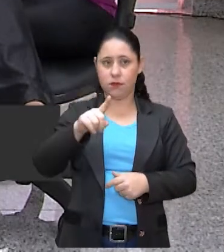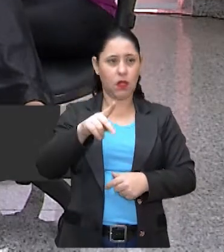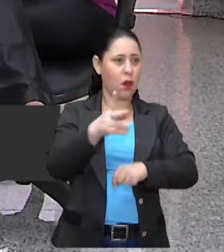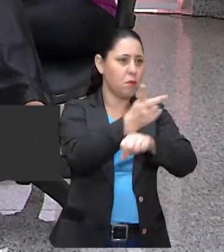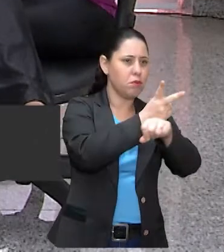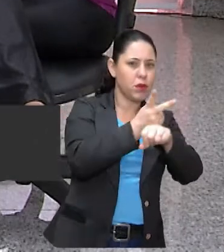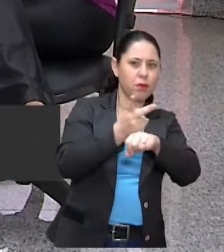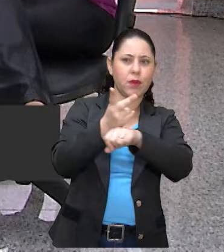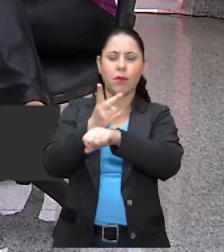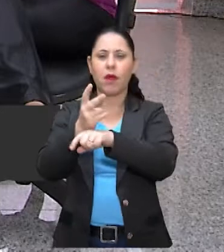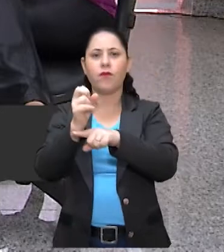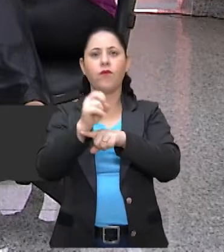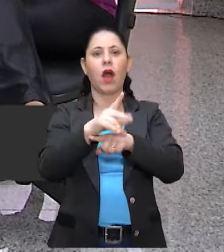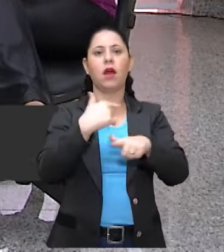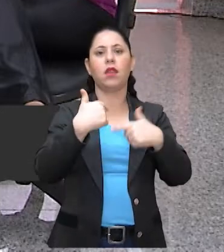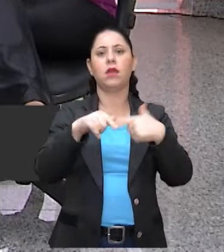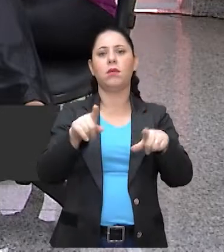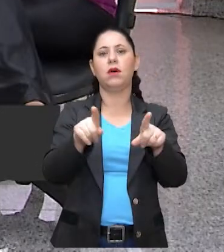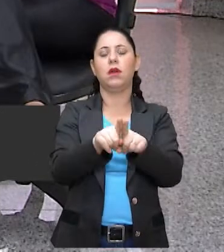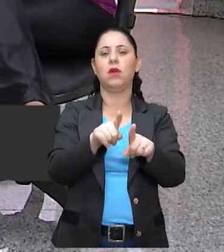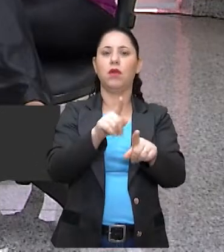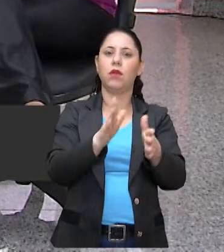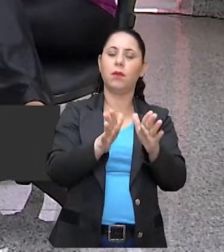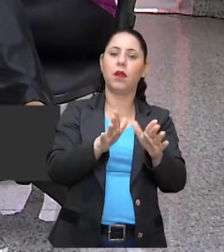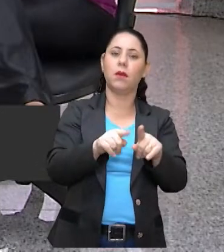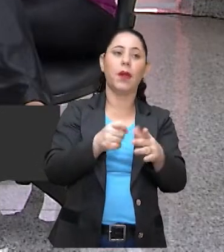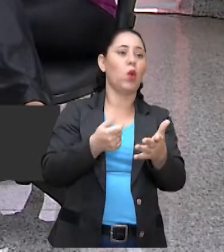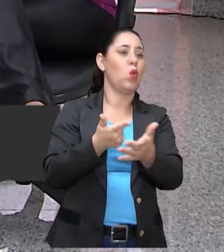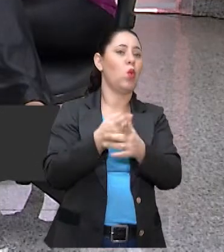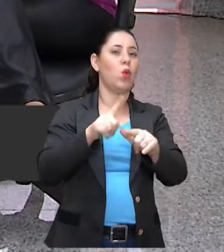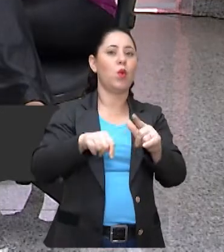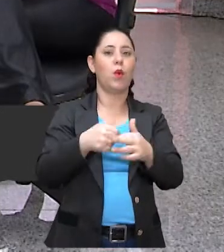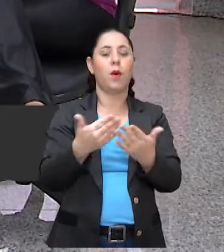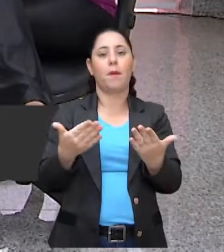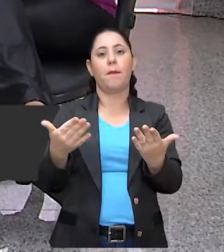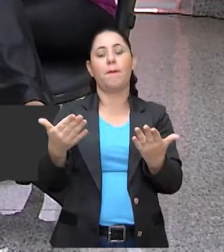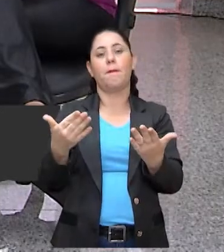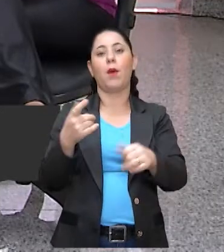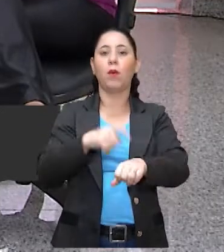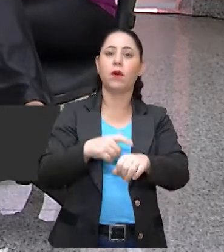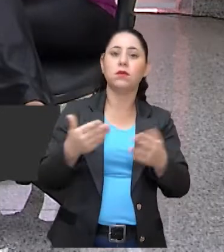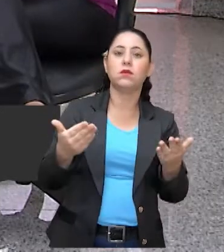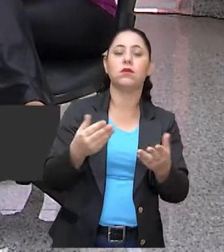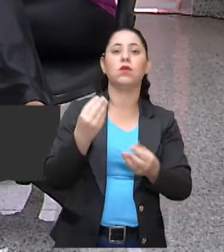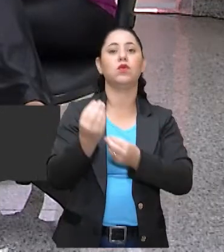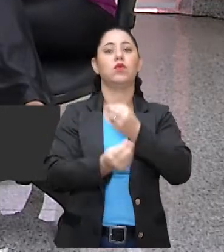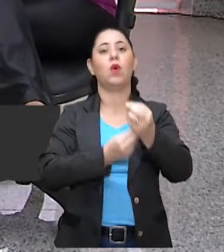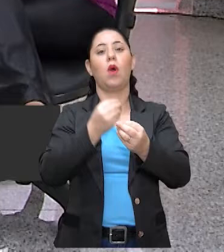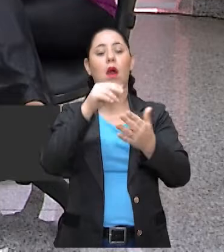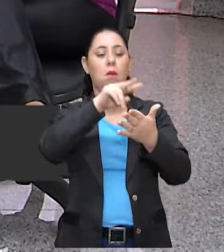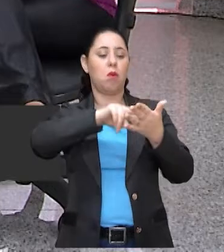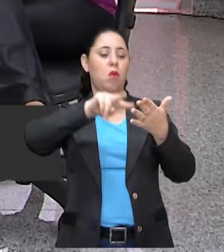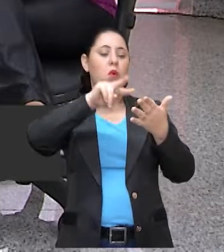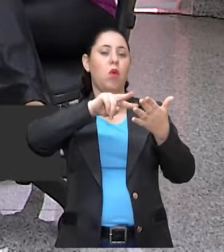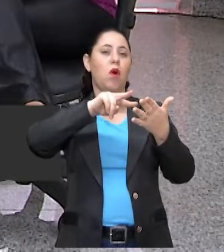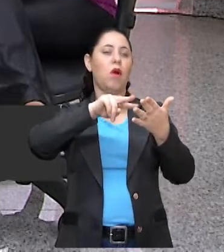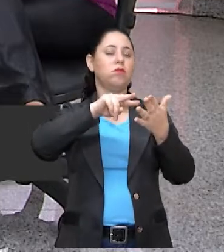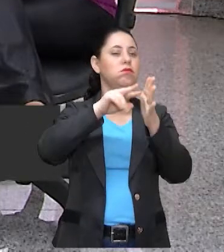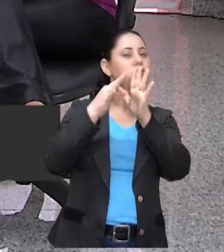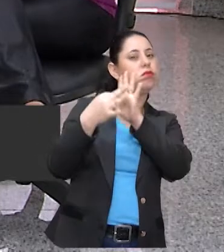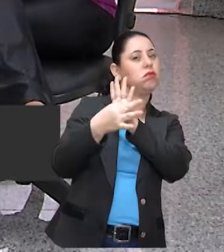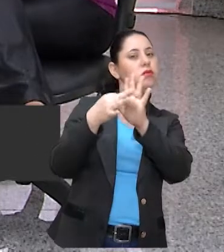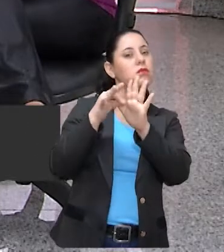Pessoas procurando emprego temporário e também o poder de compra nesse momento. Qual que é a sua